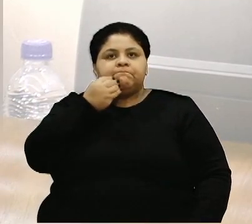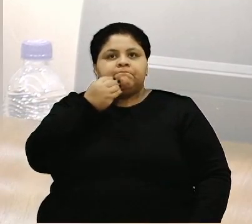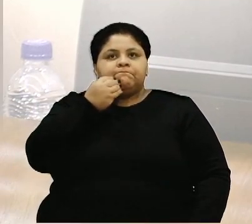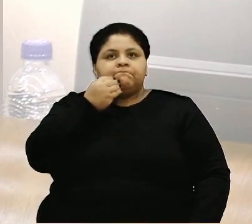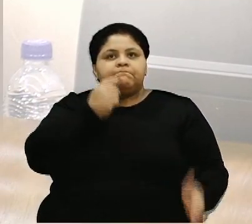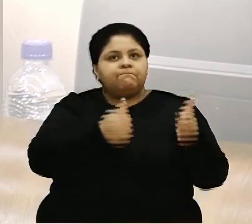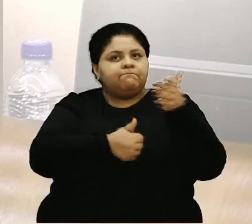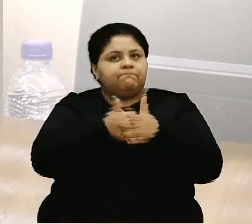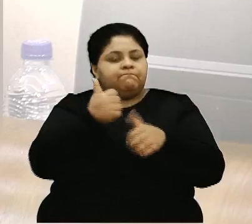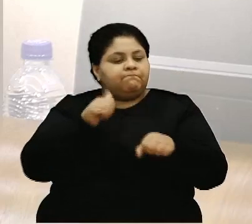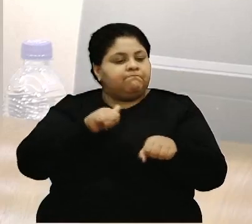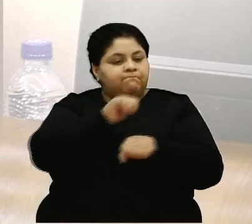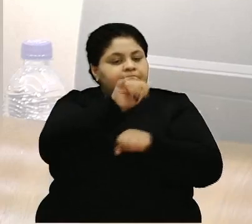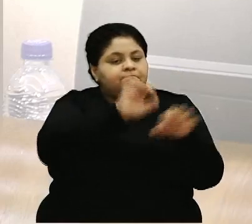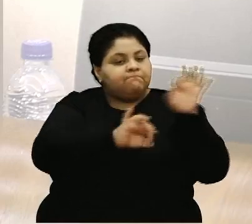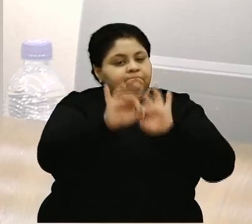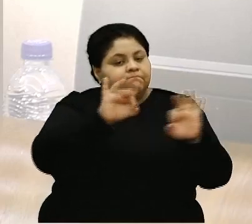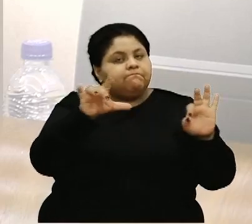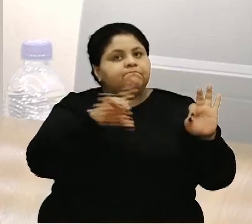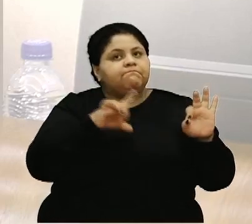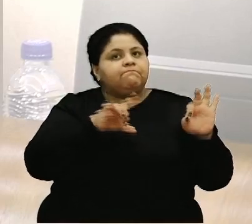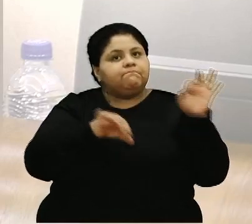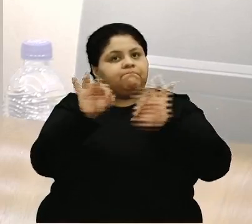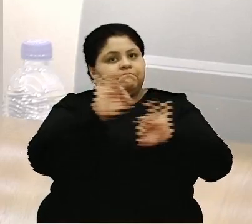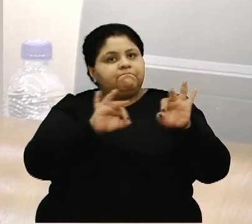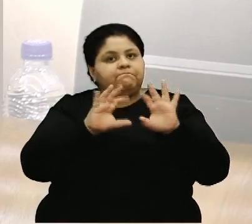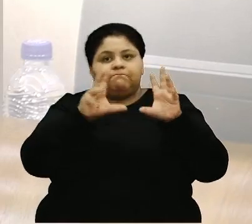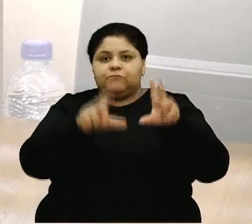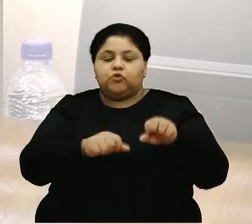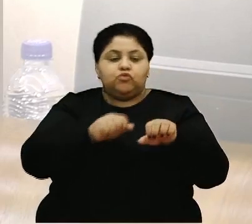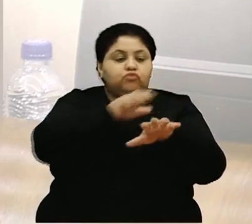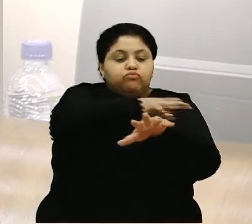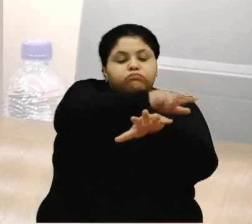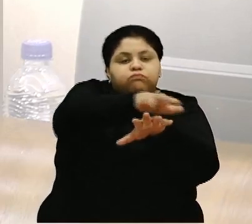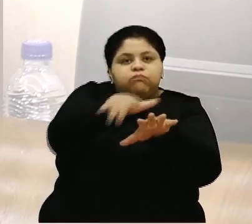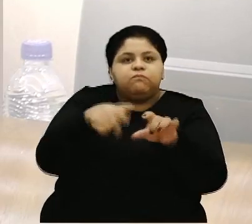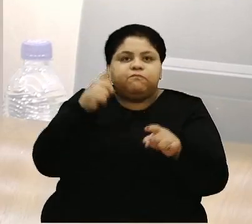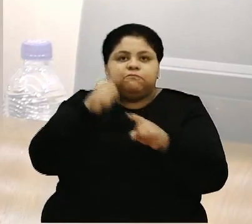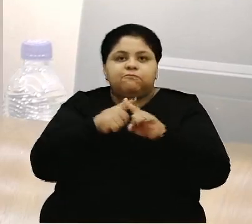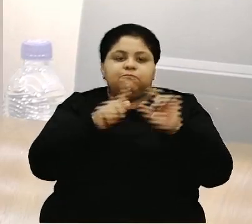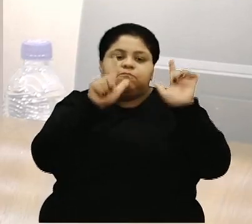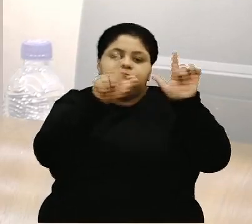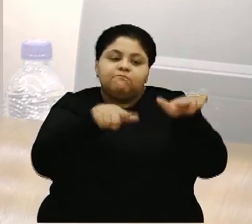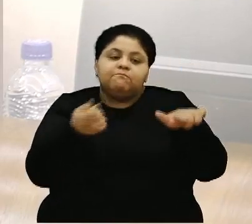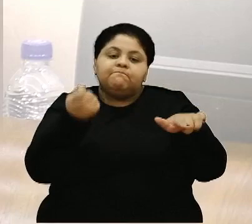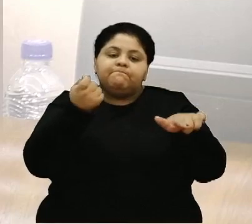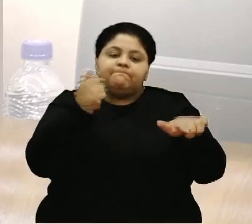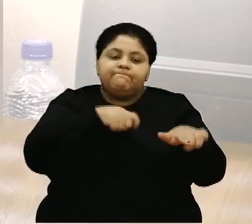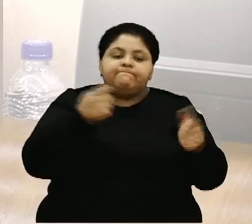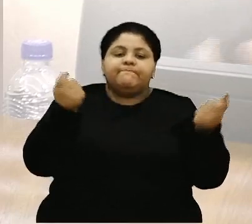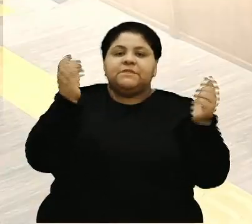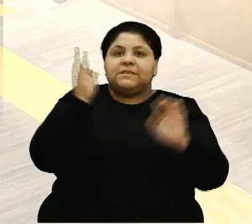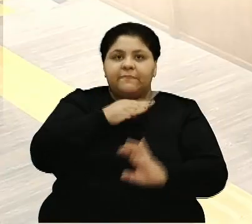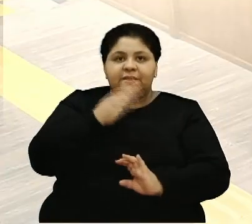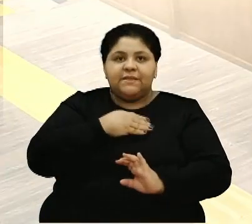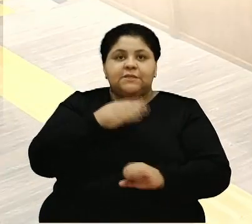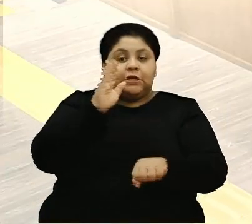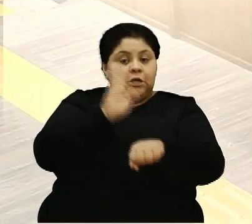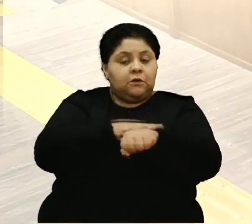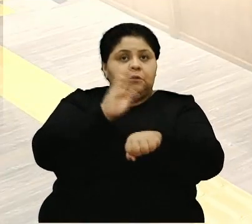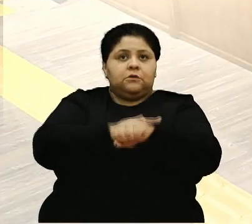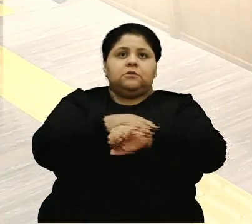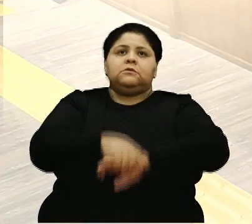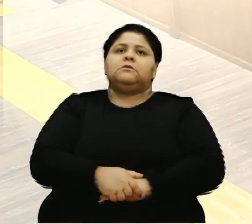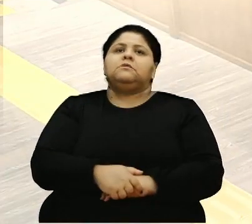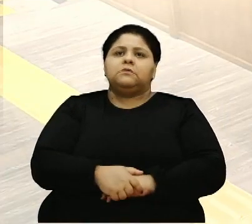aeroporto e preparar. Nós temos que preparar todas as vias próximas, porque é um local que precisa agilidade a partir desse momento. Cavalo